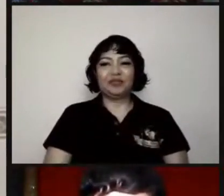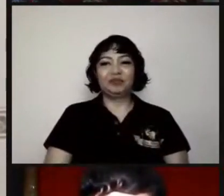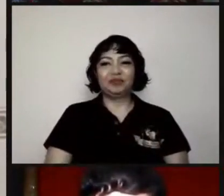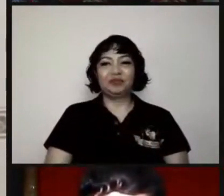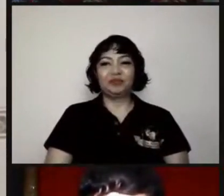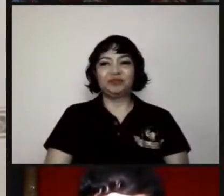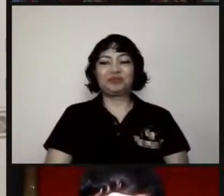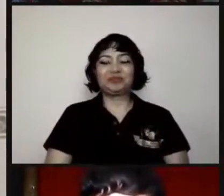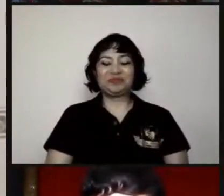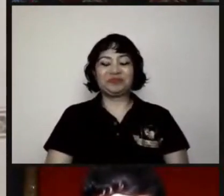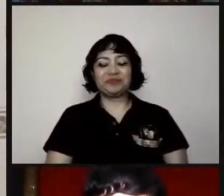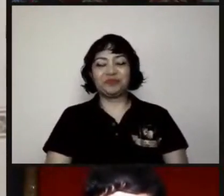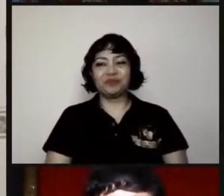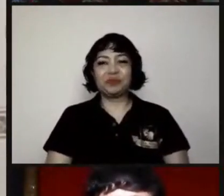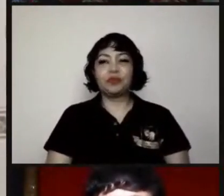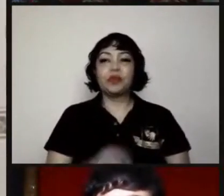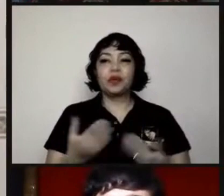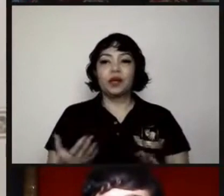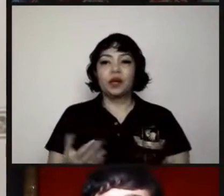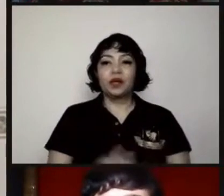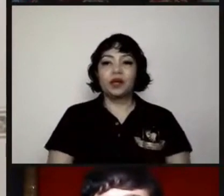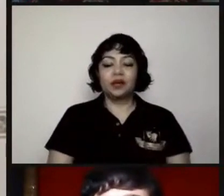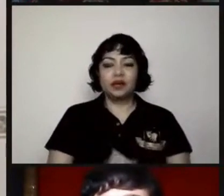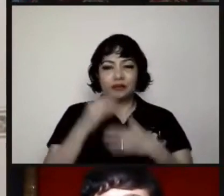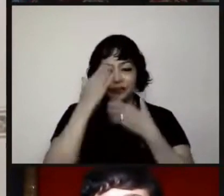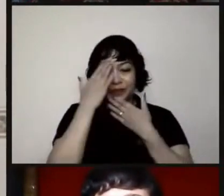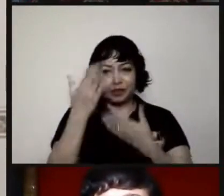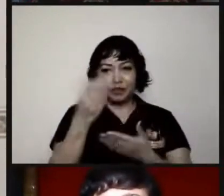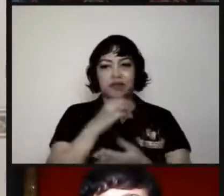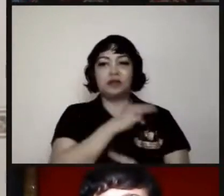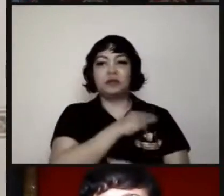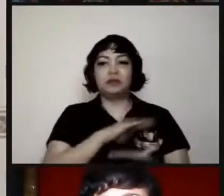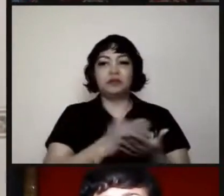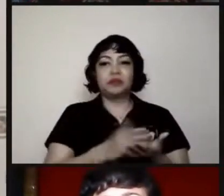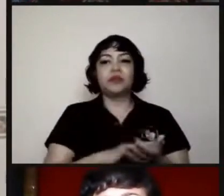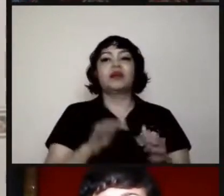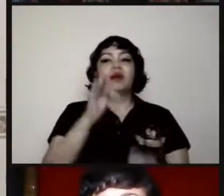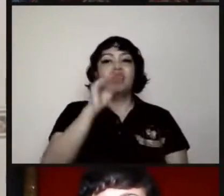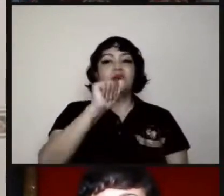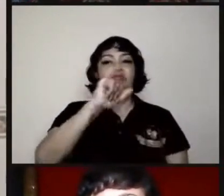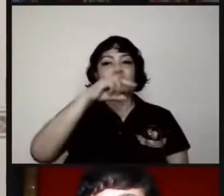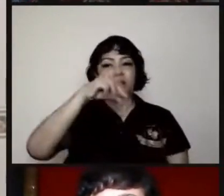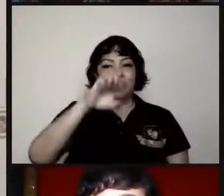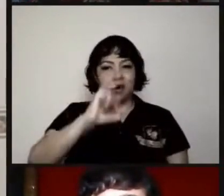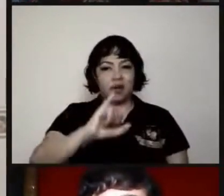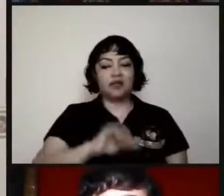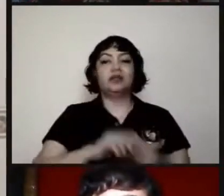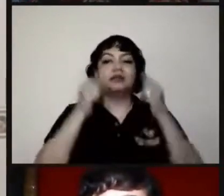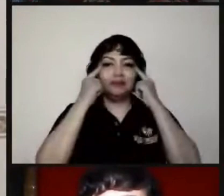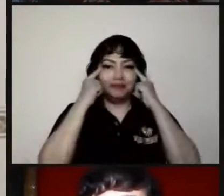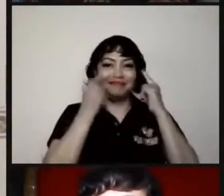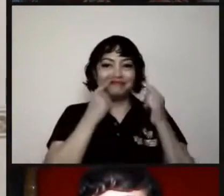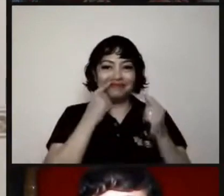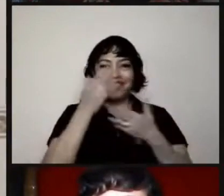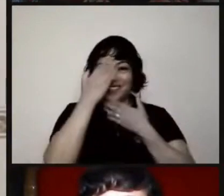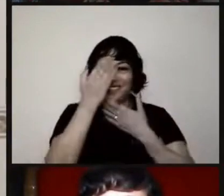perdão. E agradecer a Mara Correia, agradecer a Fabiane e agradecer a todos que estão aqui.